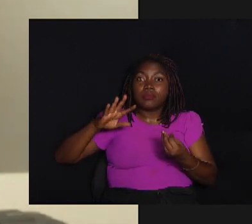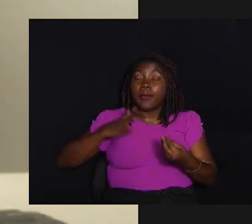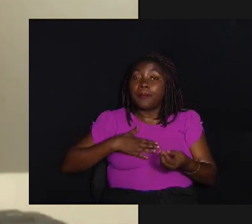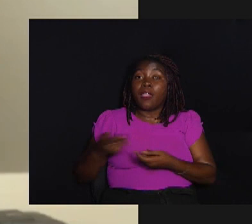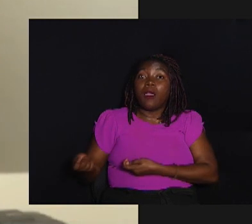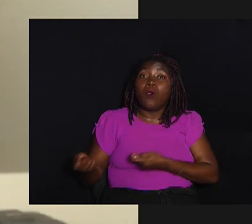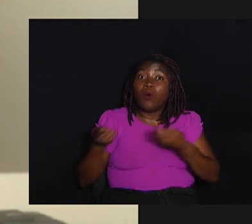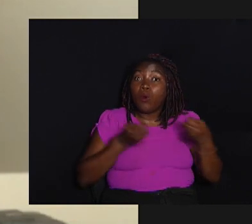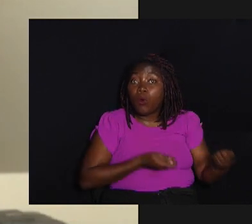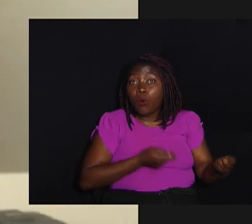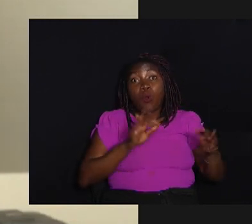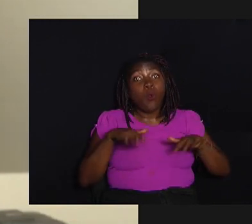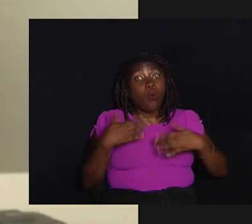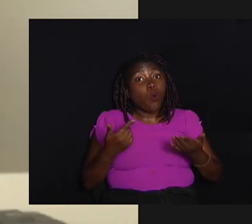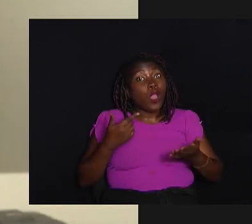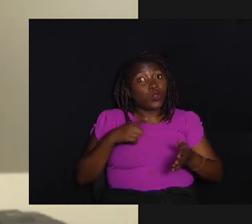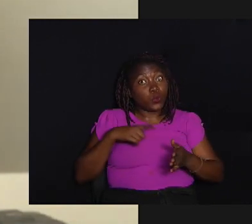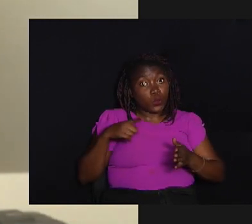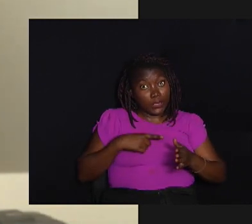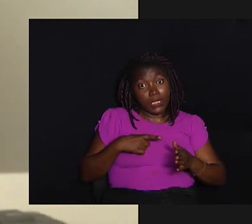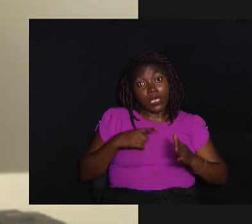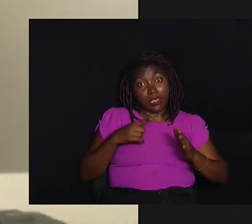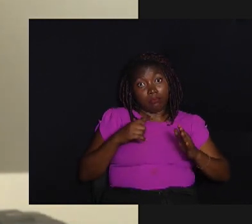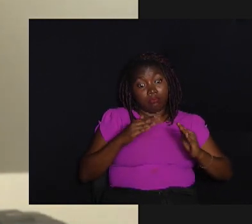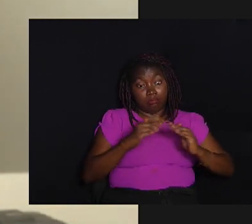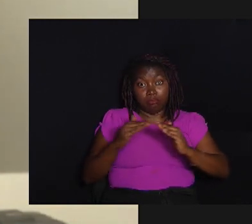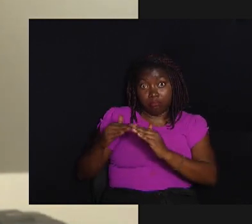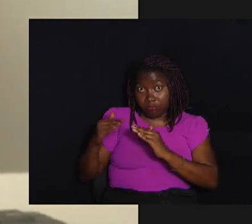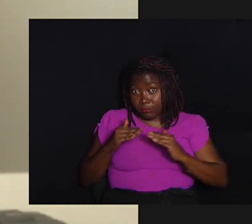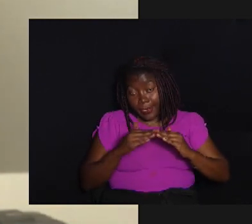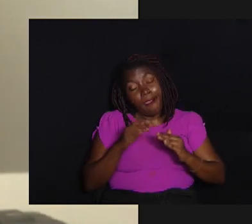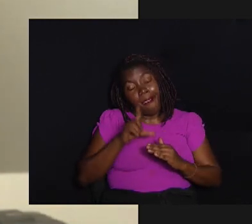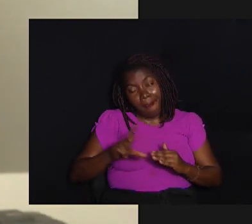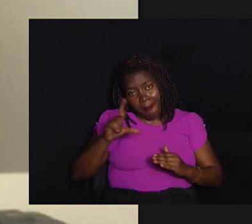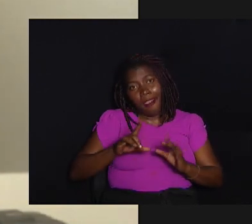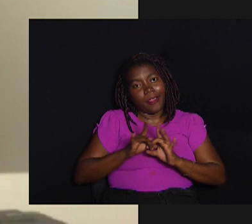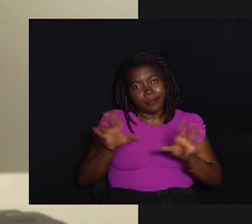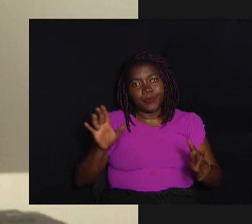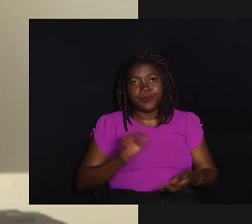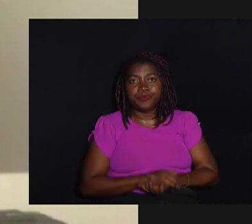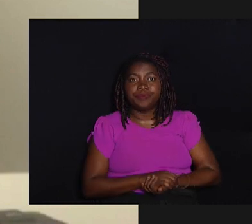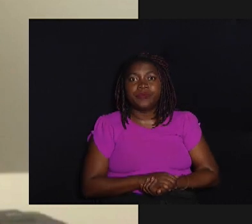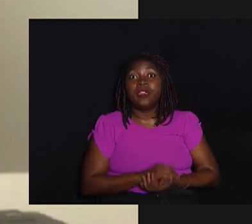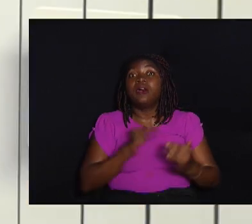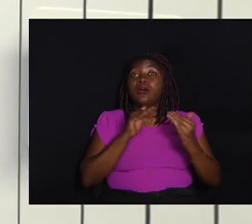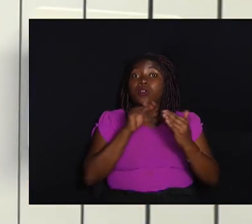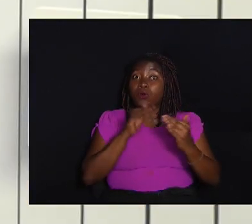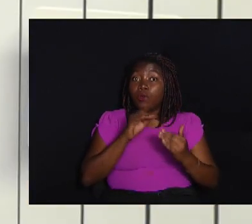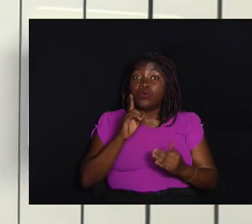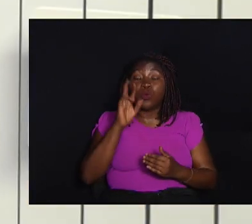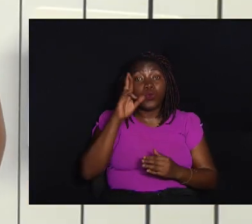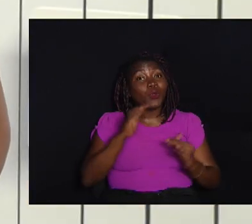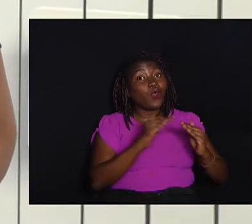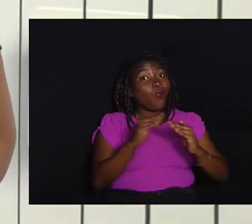quando eu tento a conciliação em casos, óbvio, que permitem essa tentativa. Concordo, doutora. A